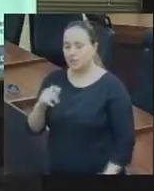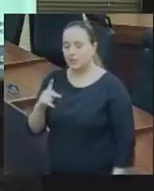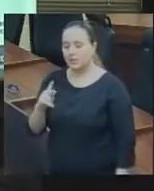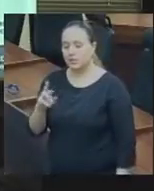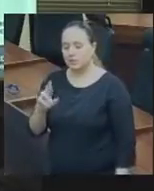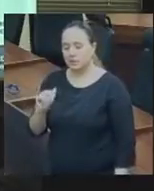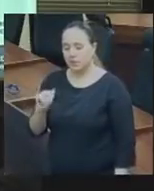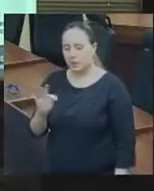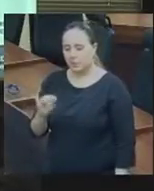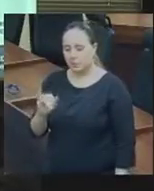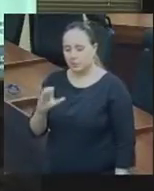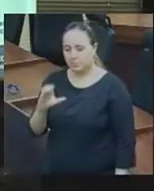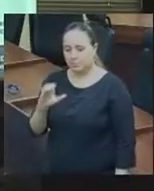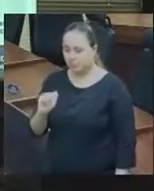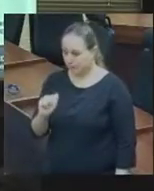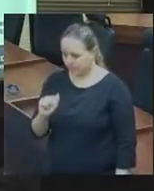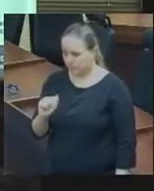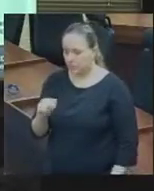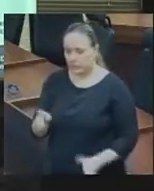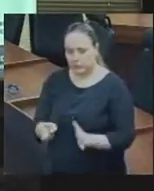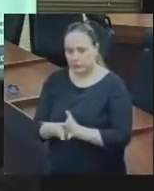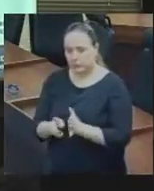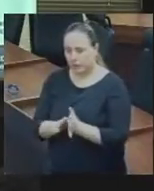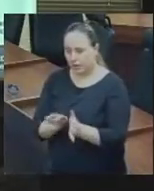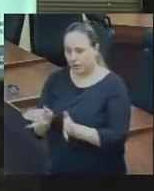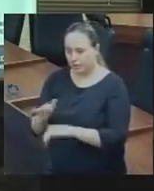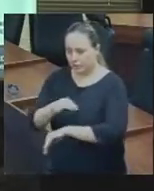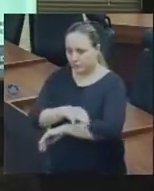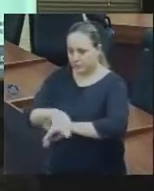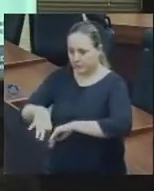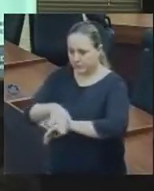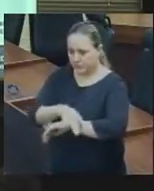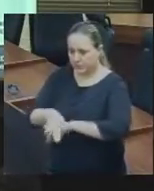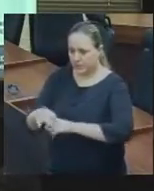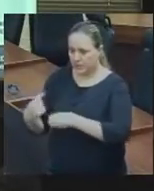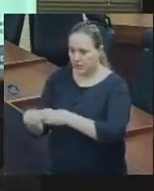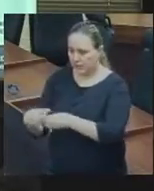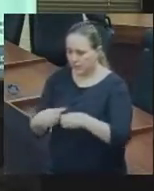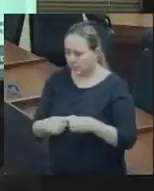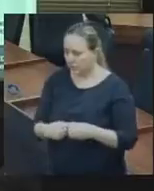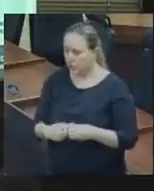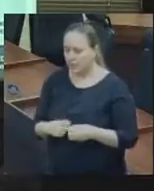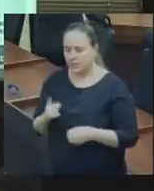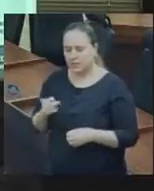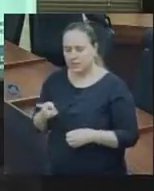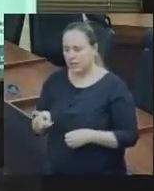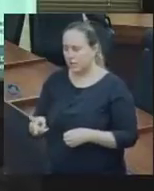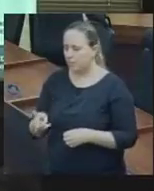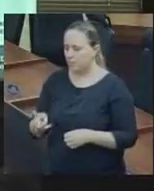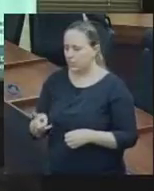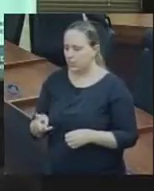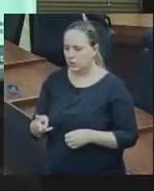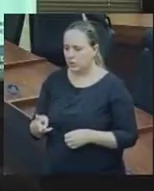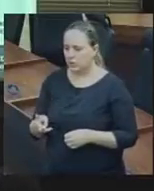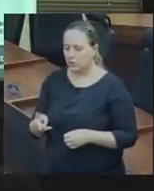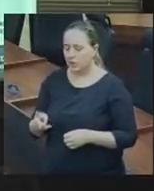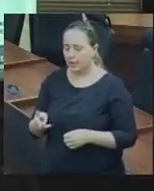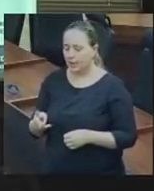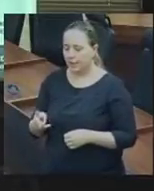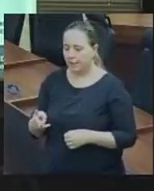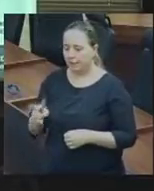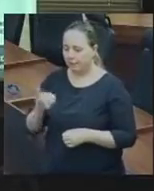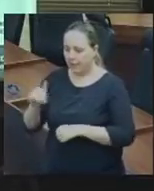acessibilidade é o urbanística e arquitetônica em que ele sai pela rua ele a rede que aos poucos foi criando